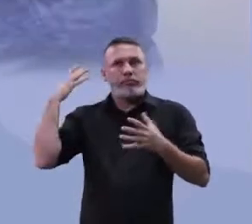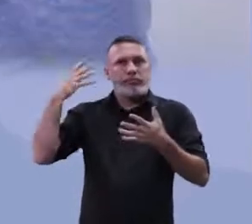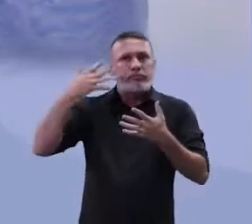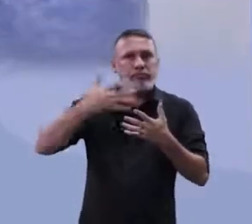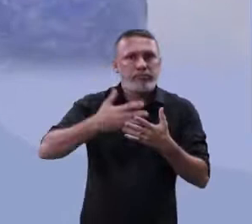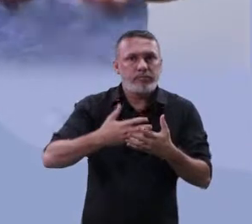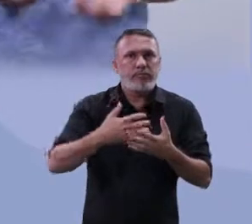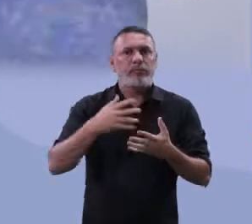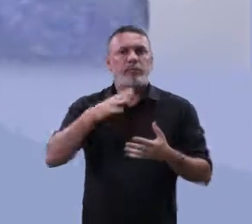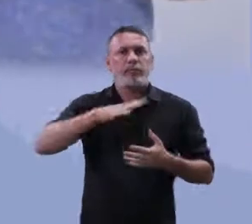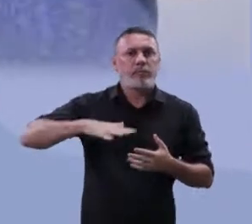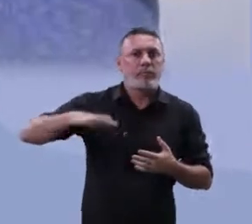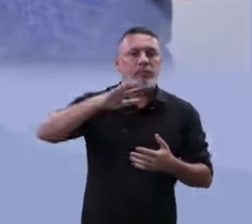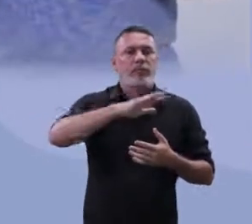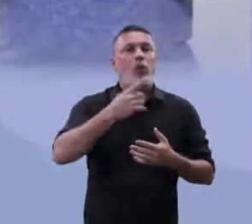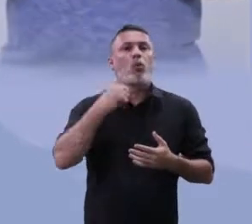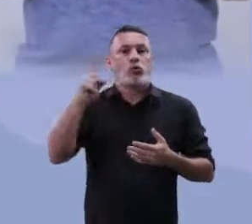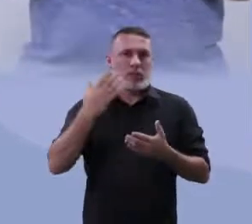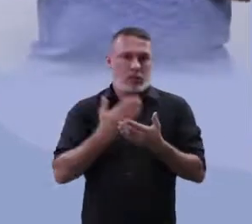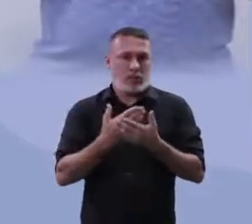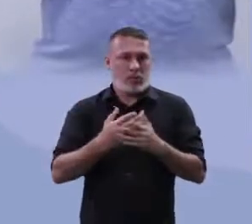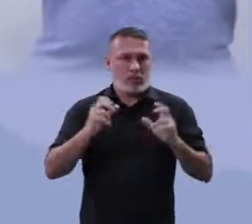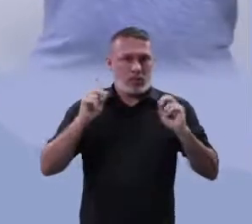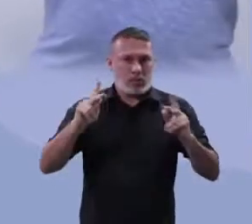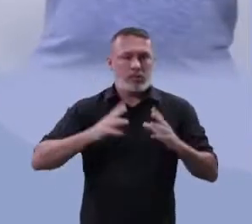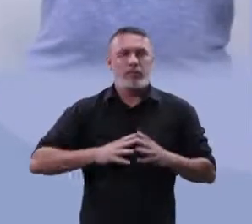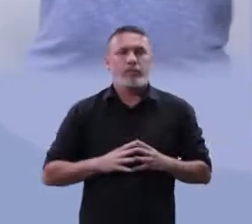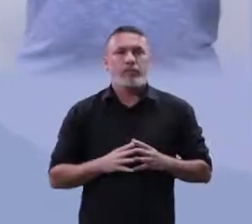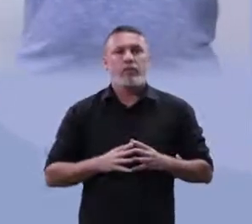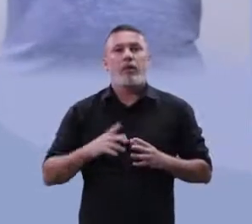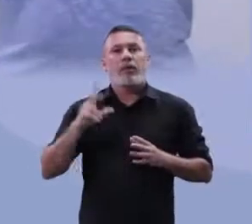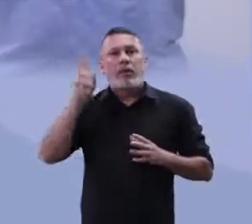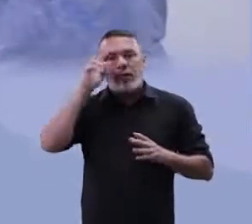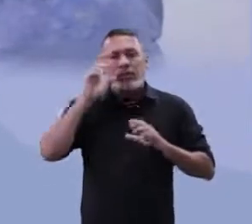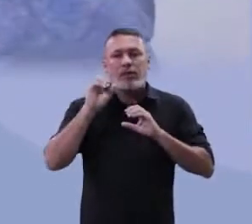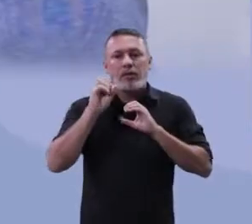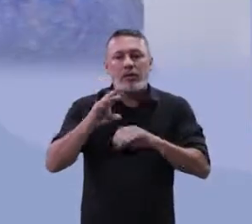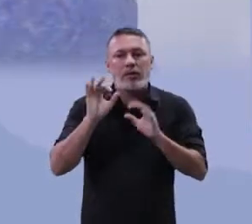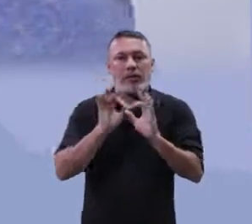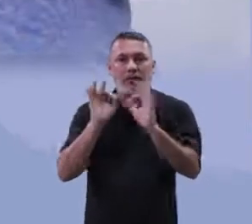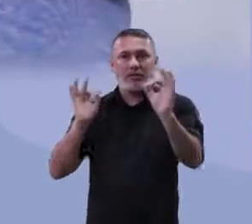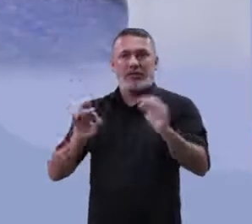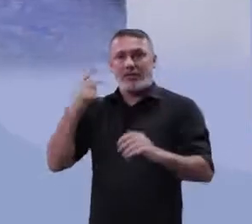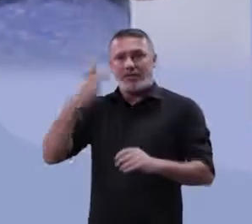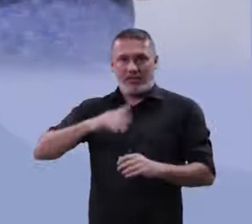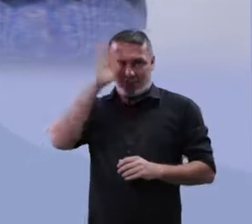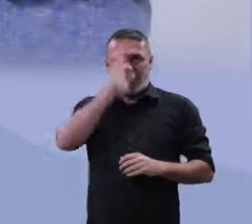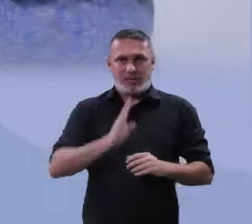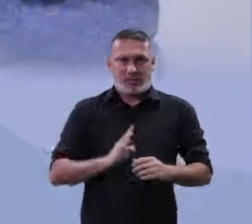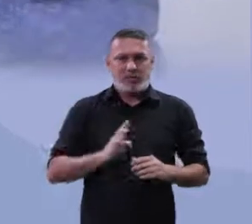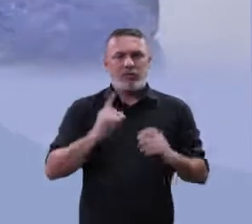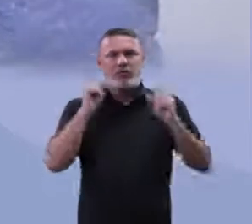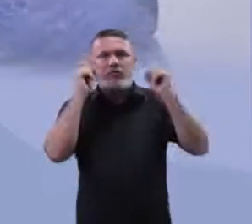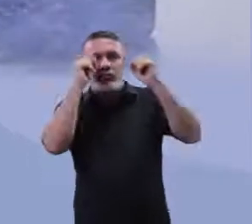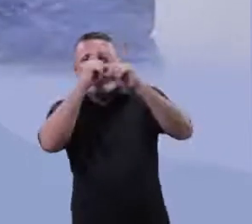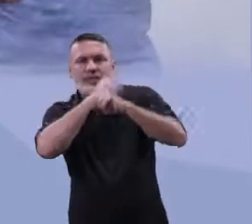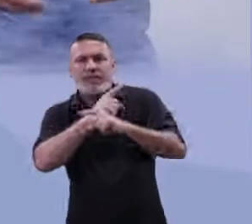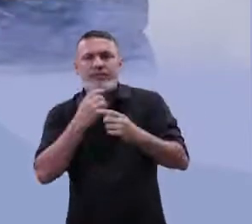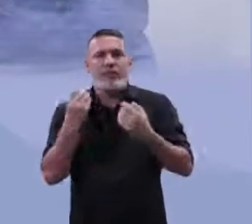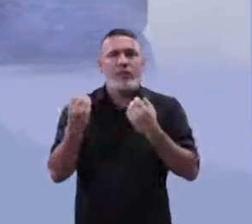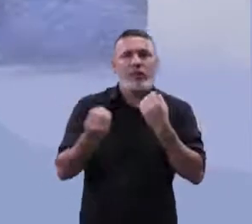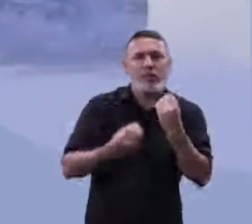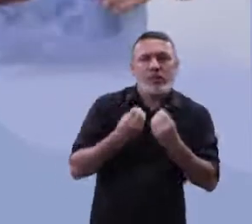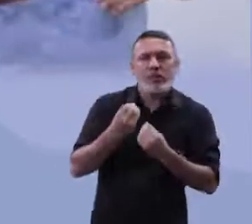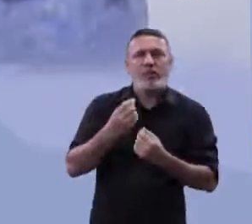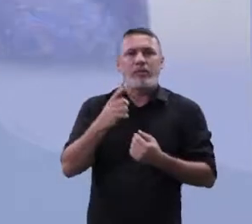relembrar, recapitular aquilo que falamos na nossa última aula. Nós falamos sobre o ensino à distância no Brasil, as